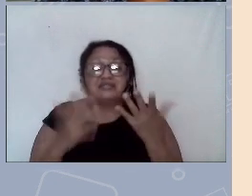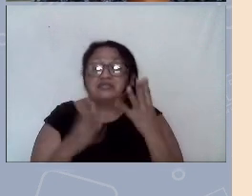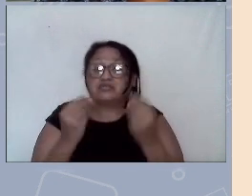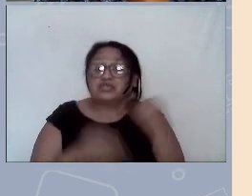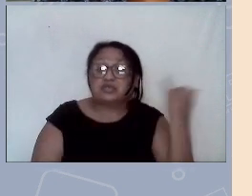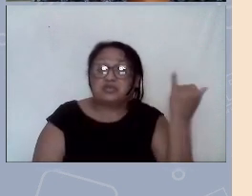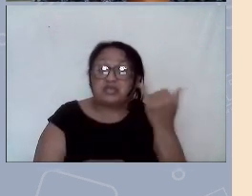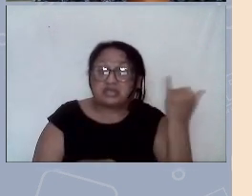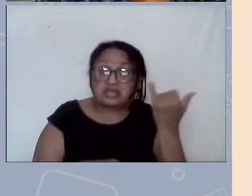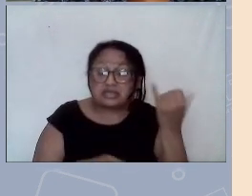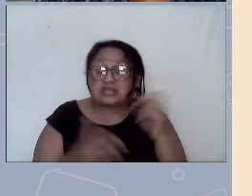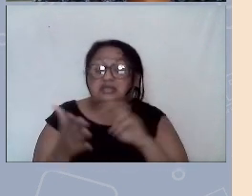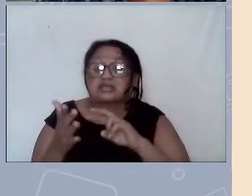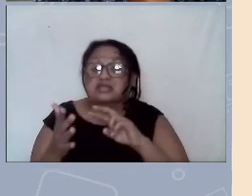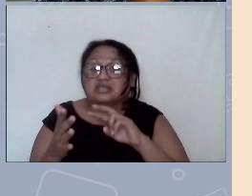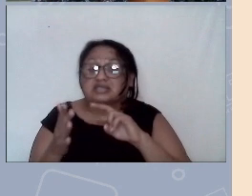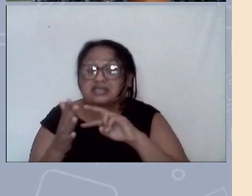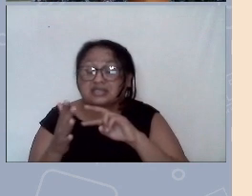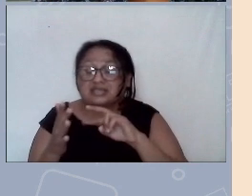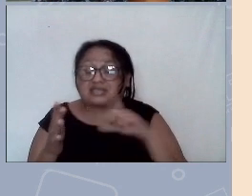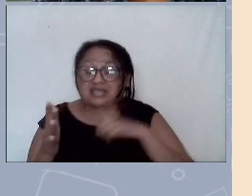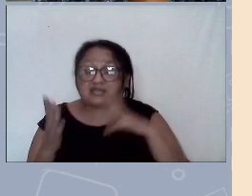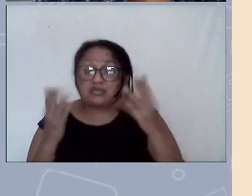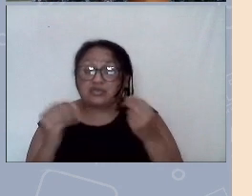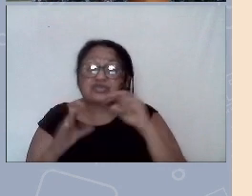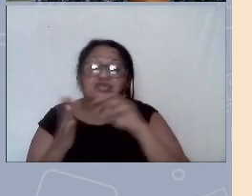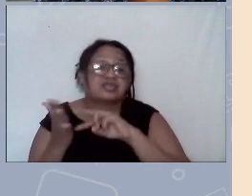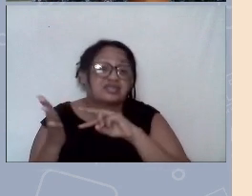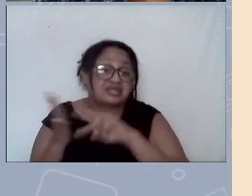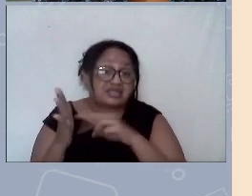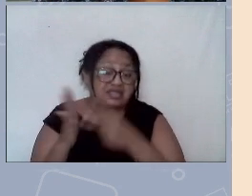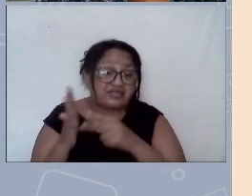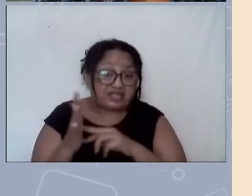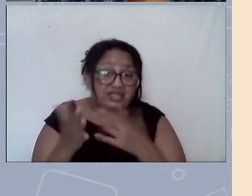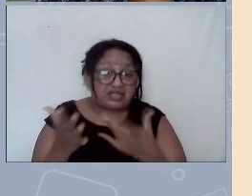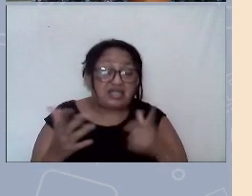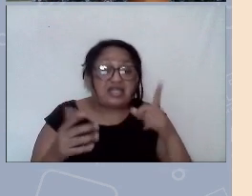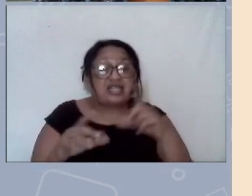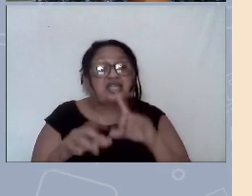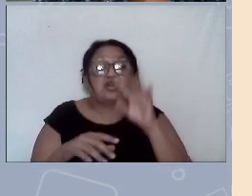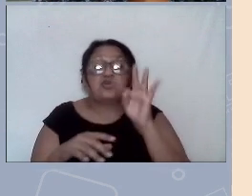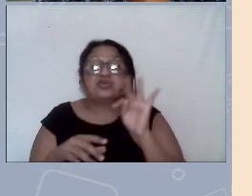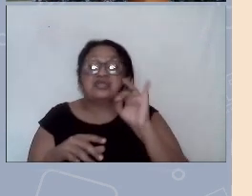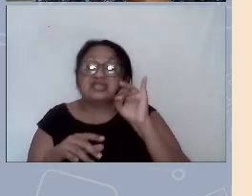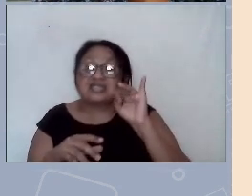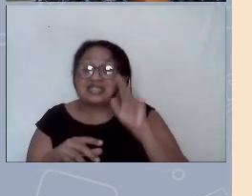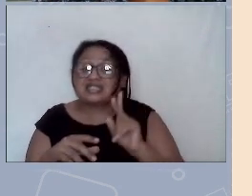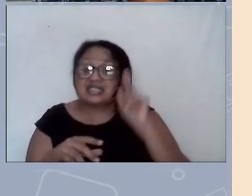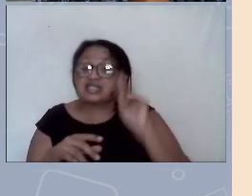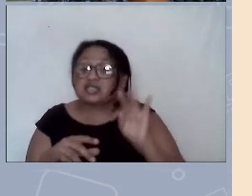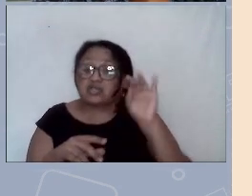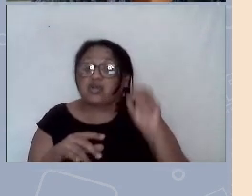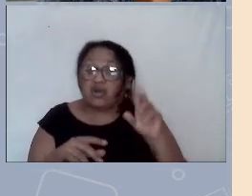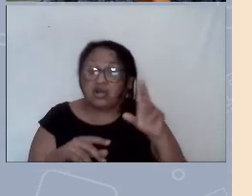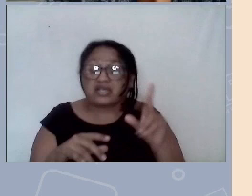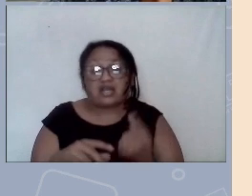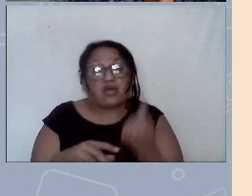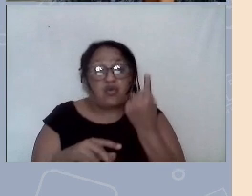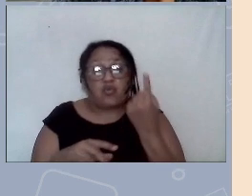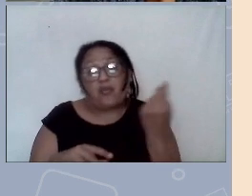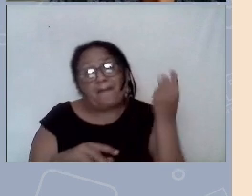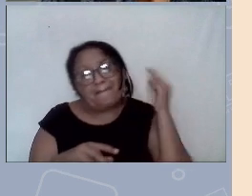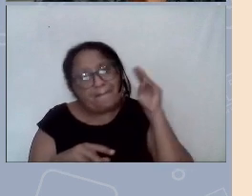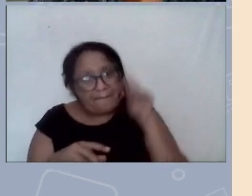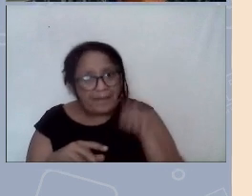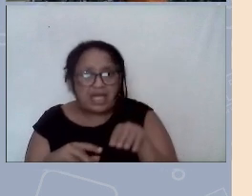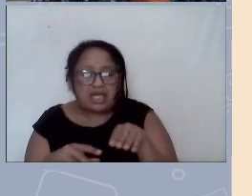Cantar empresa de consultoria inglesa demonstra que o Tik Tok bateu a marca de um bilhão de downloads tá vocês têm